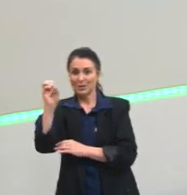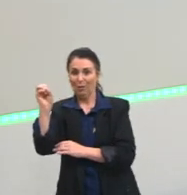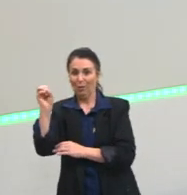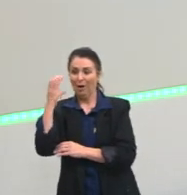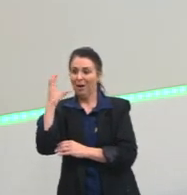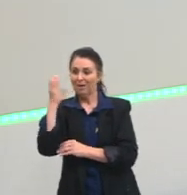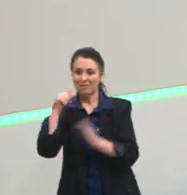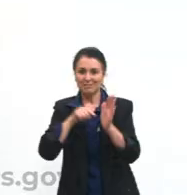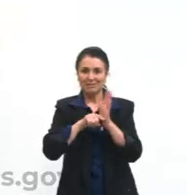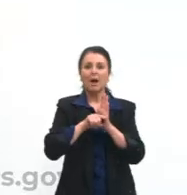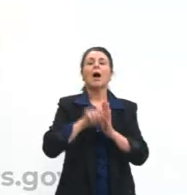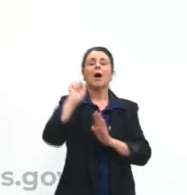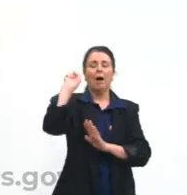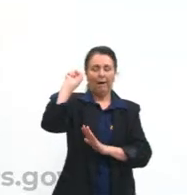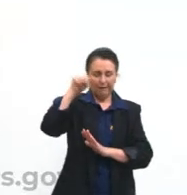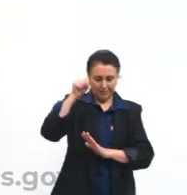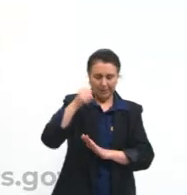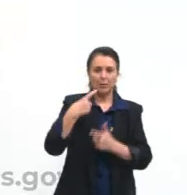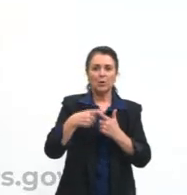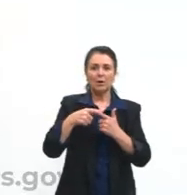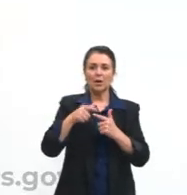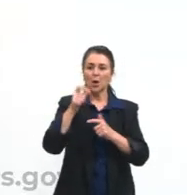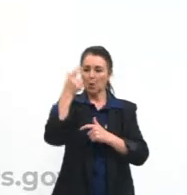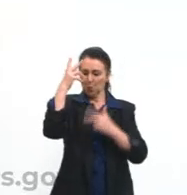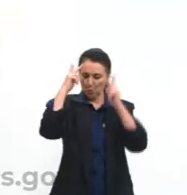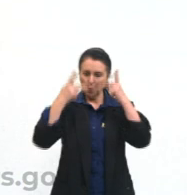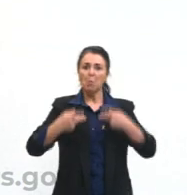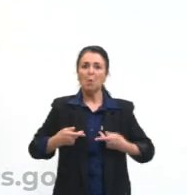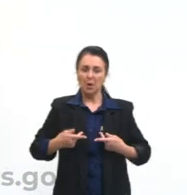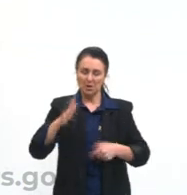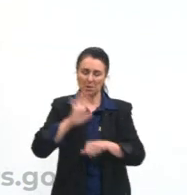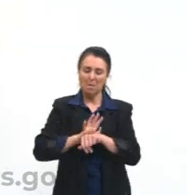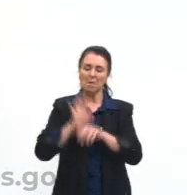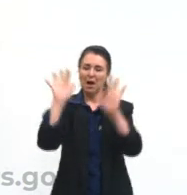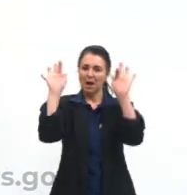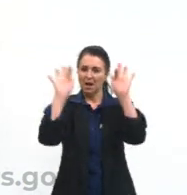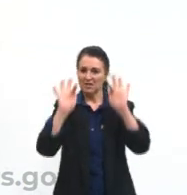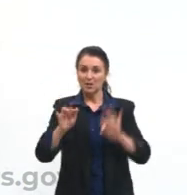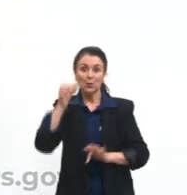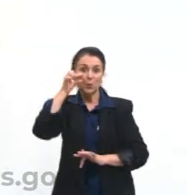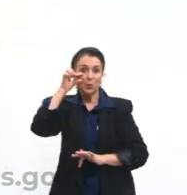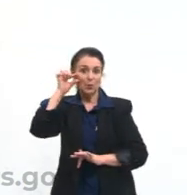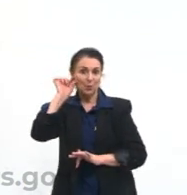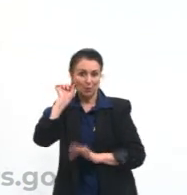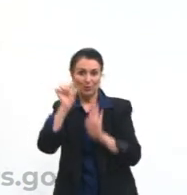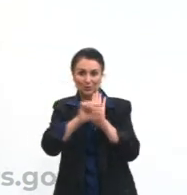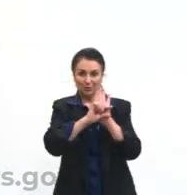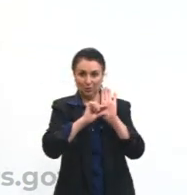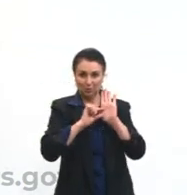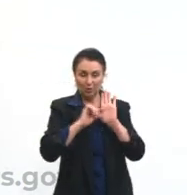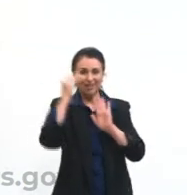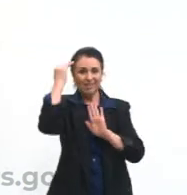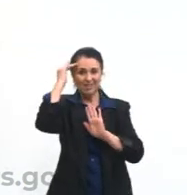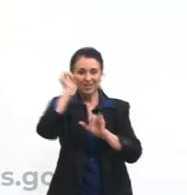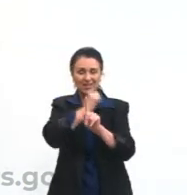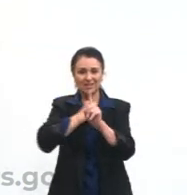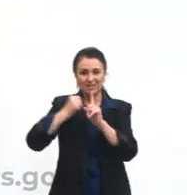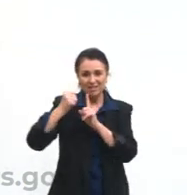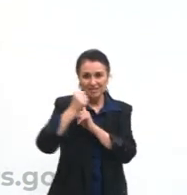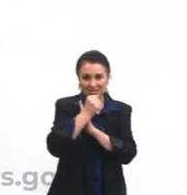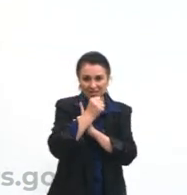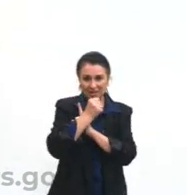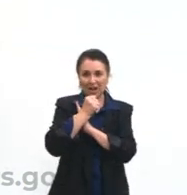o progresso traria felicidade o ser humano Então conta ele entendia a sociedade como a a cultura que ela foi lá